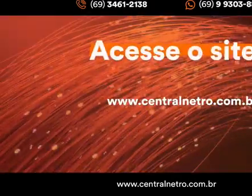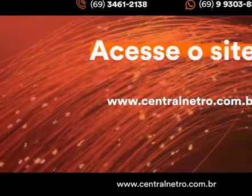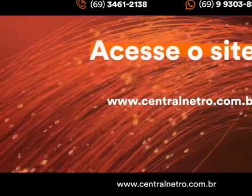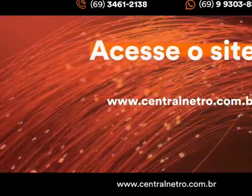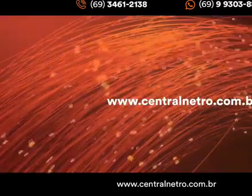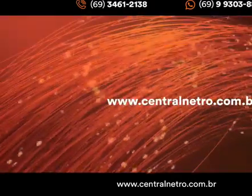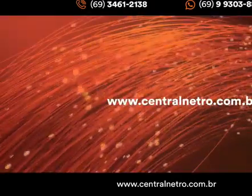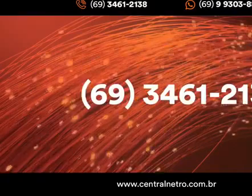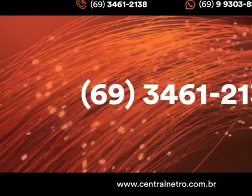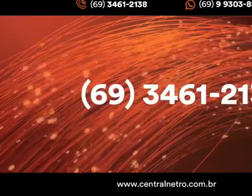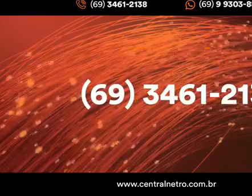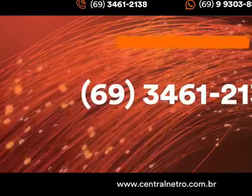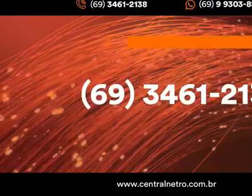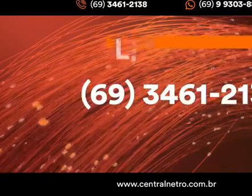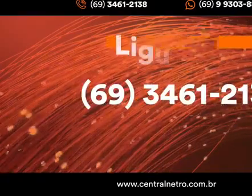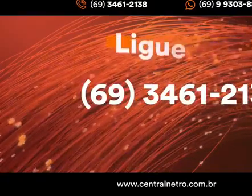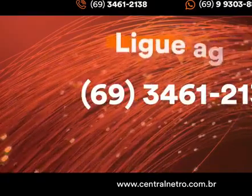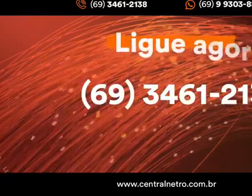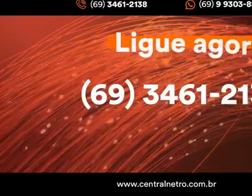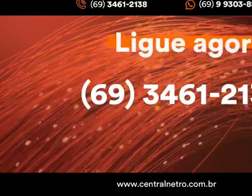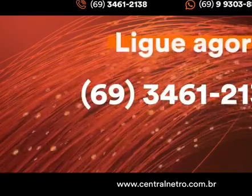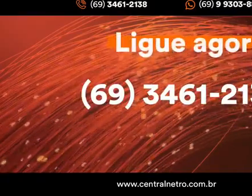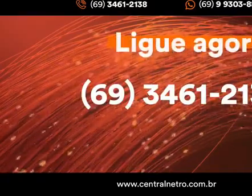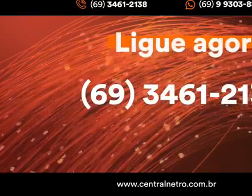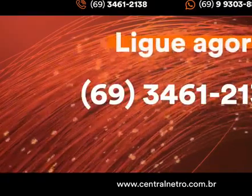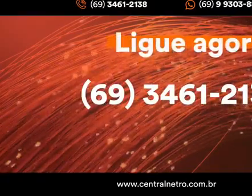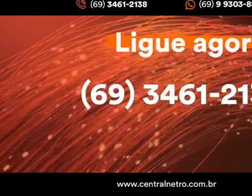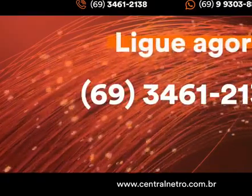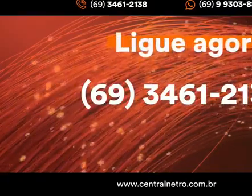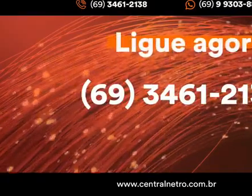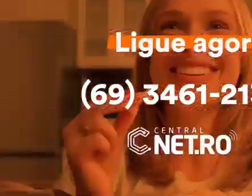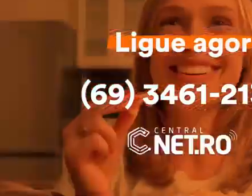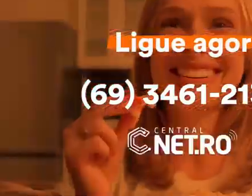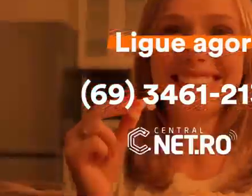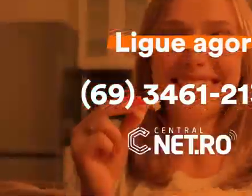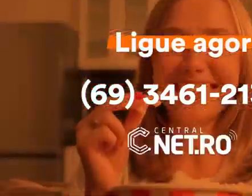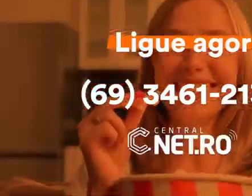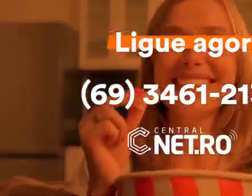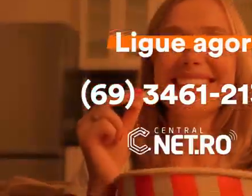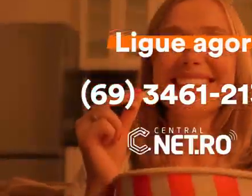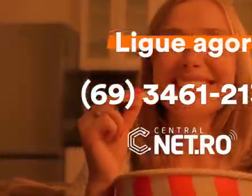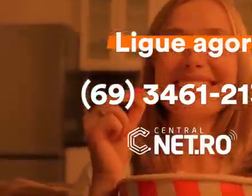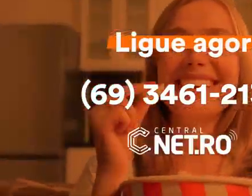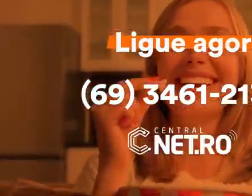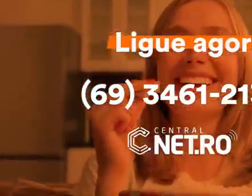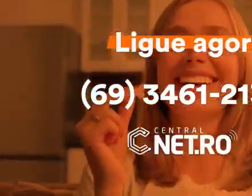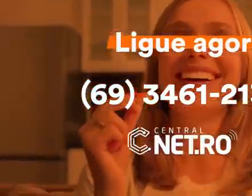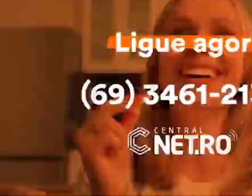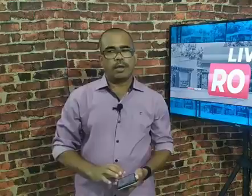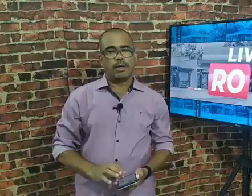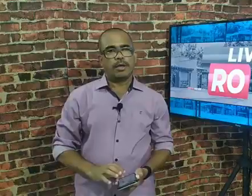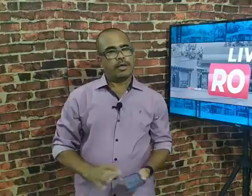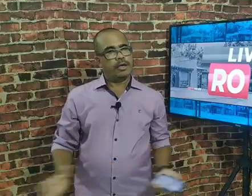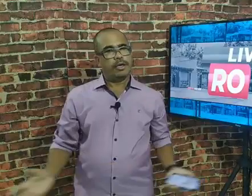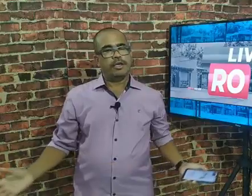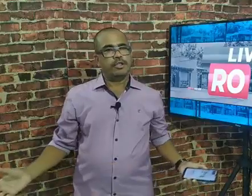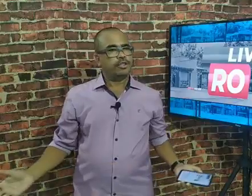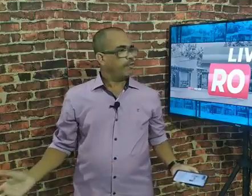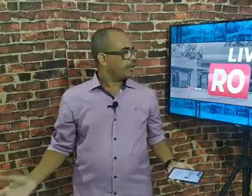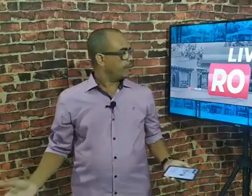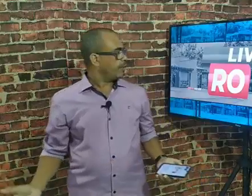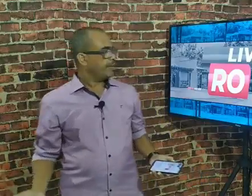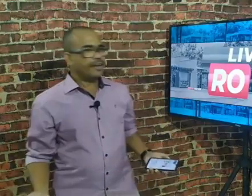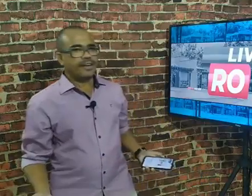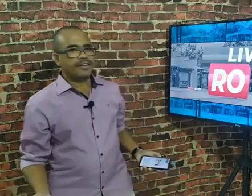www.centralnoticias.com.br ou e agora 69 34613 2138 é fibra é qualidade